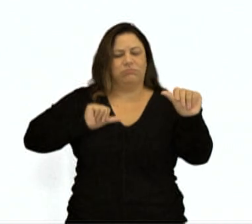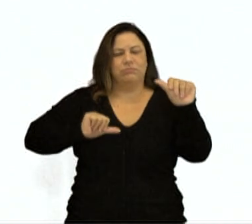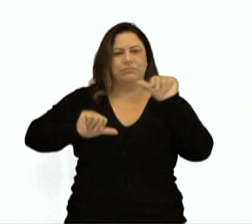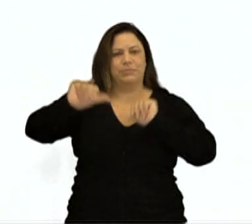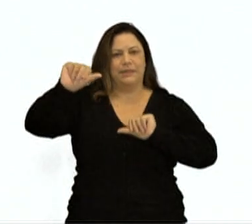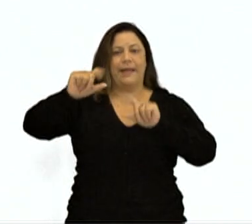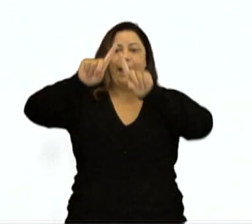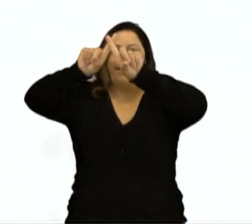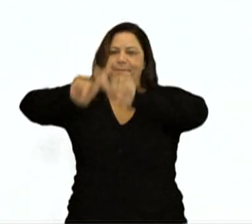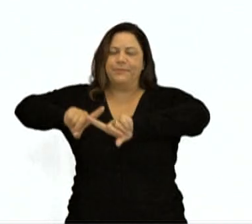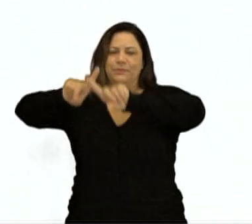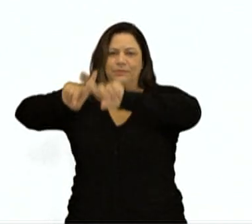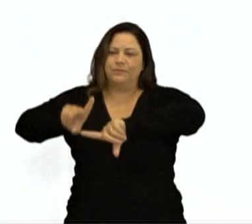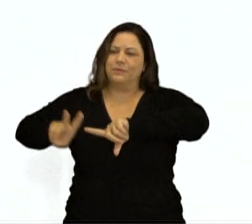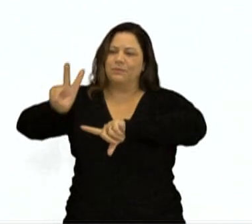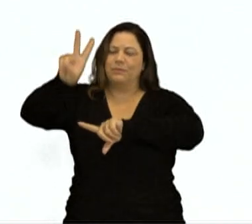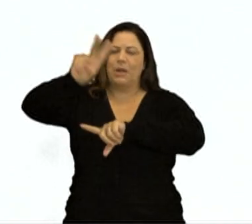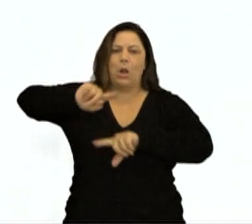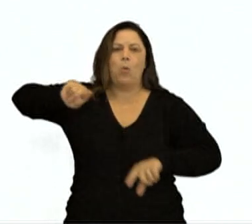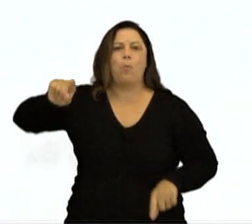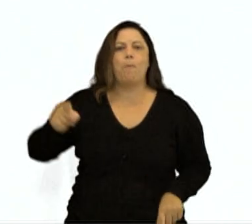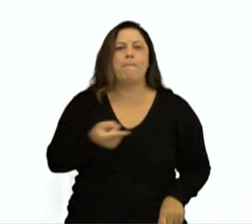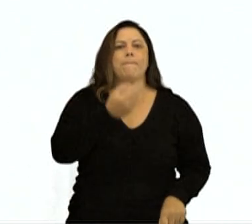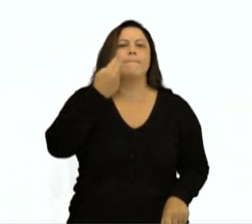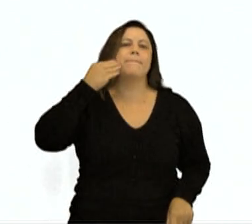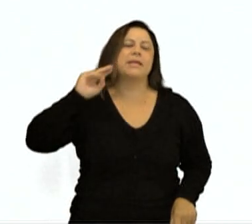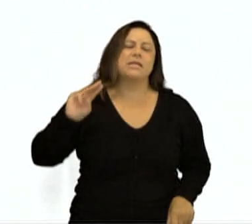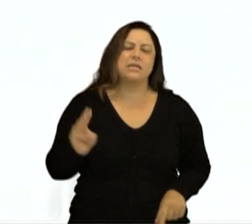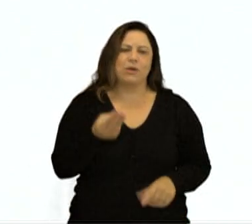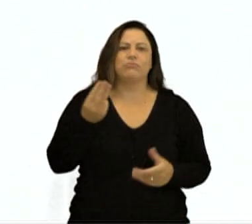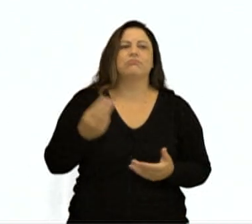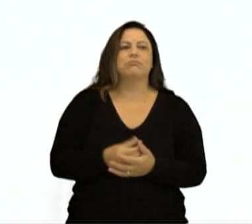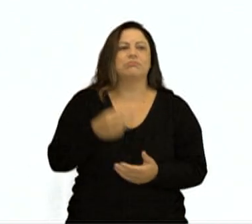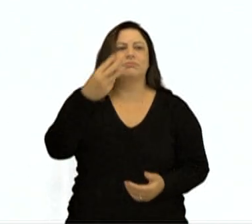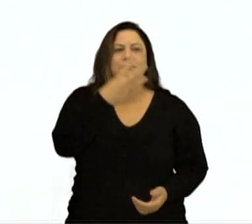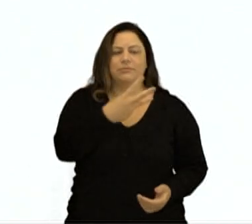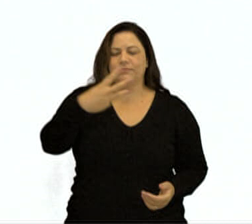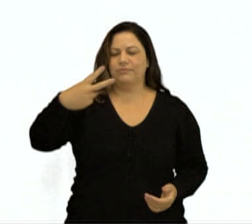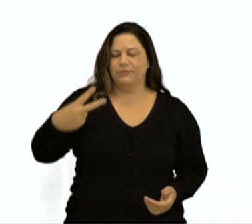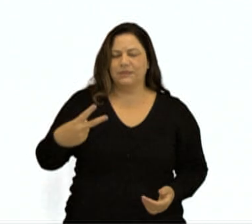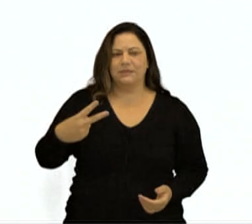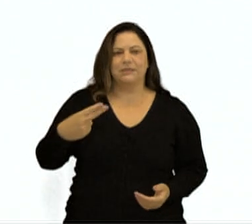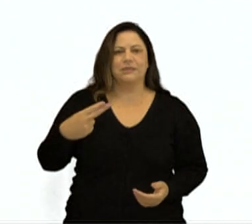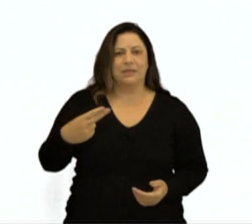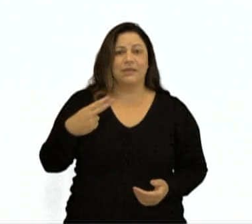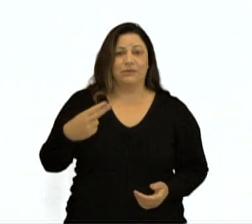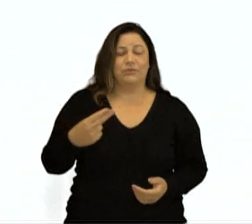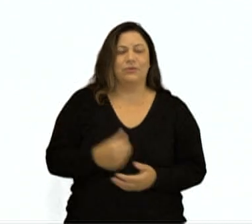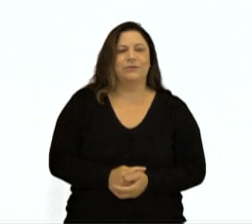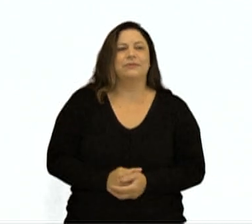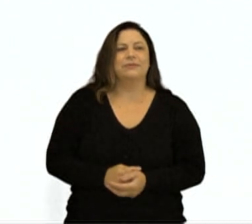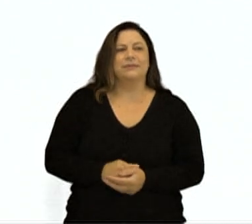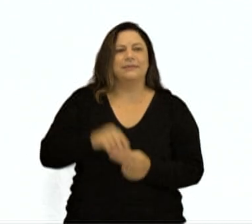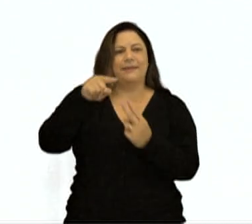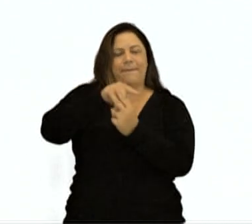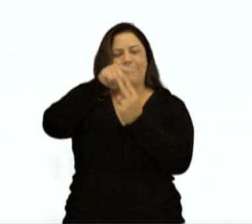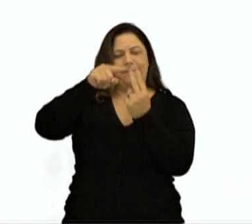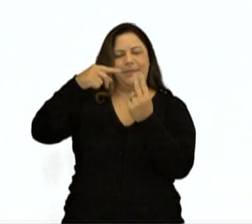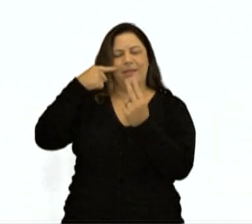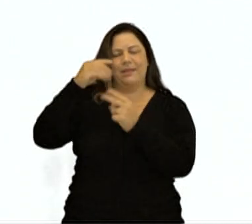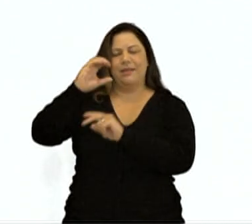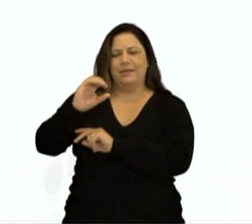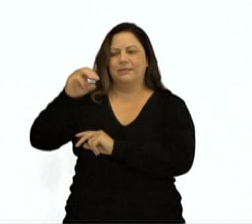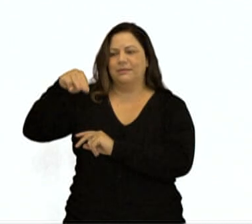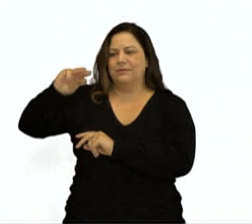multiplicar o valor por 1 milhão, vamos ficar com 32 milhões π centímetros cúbicos.